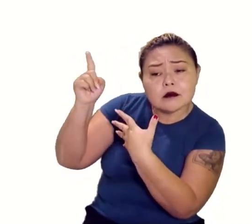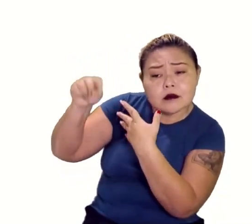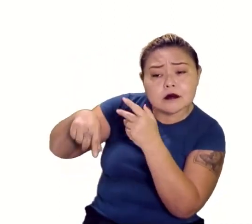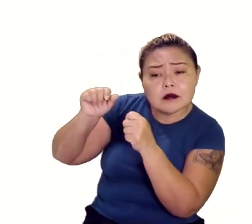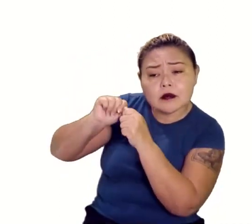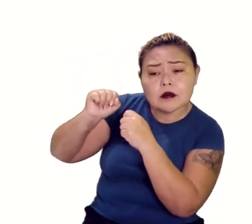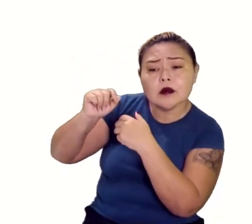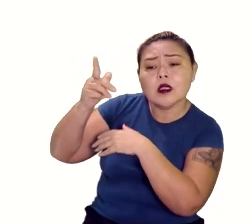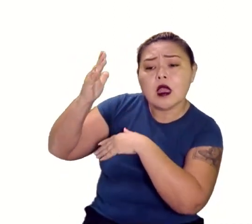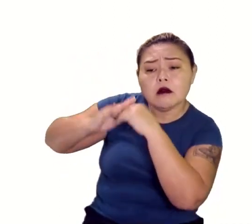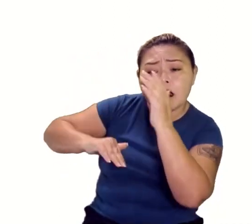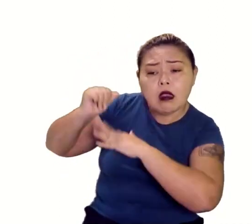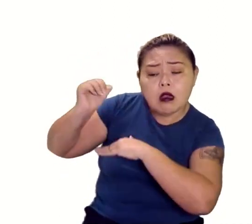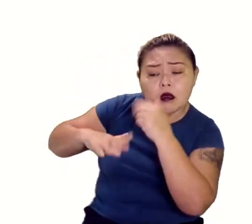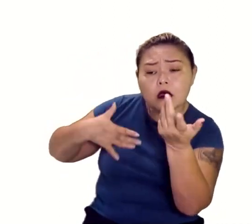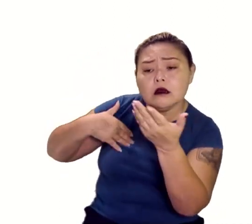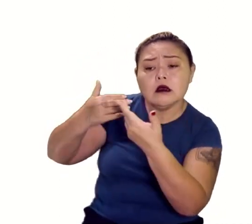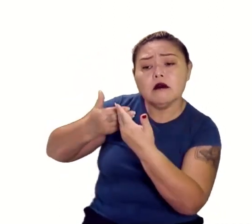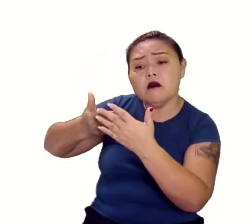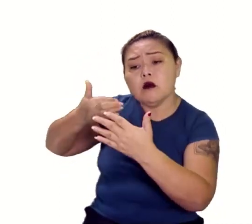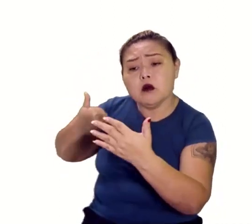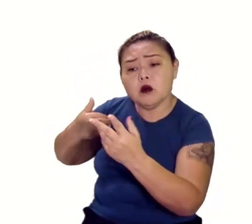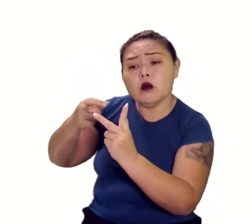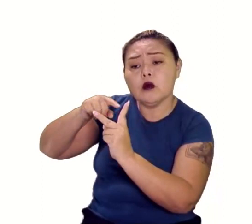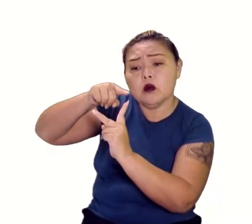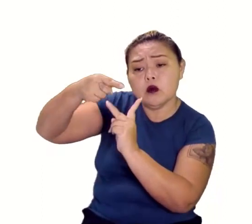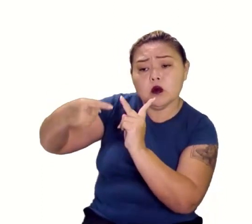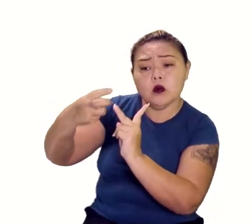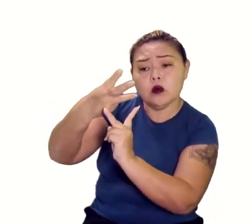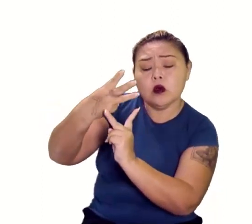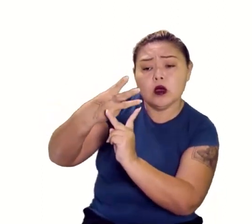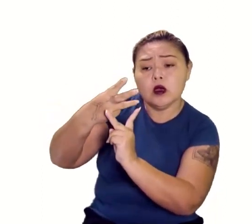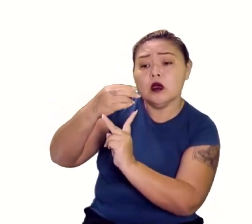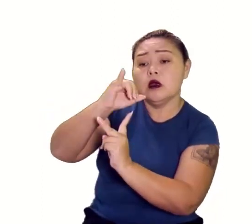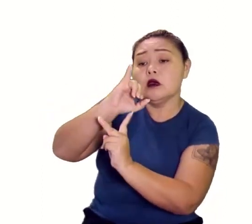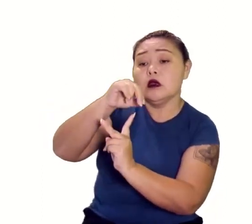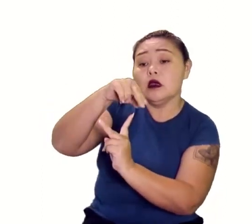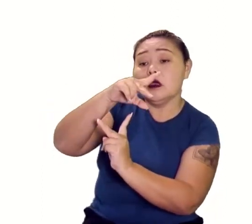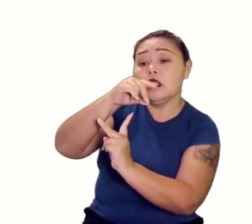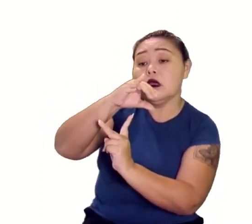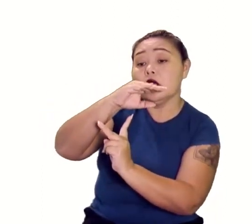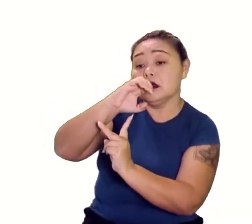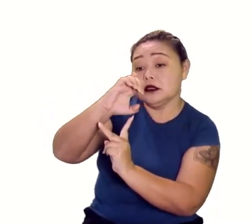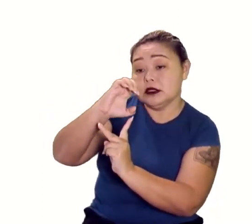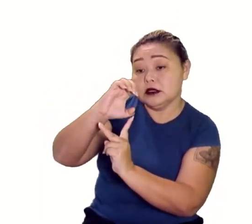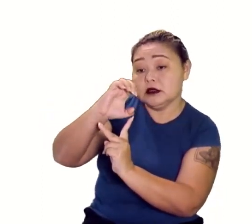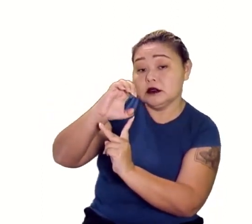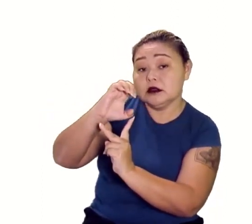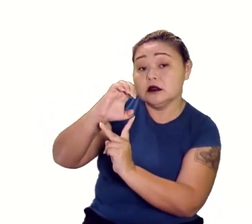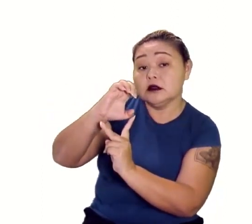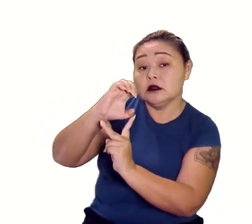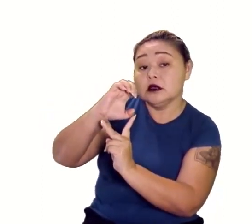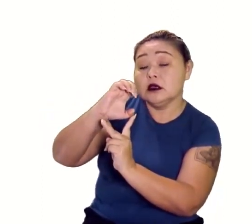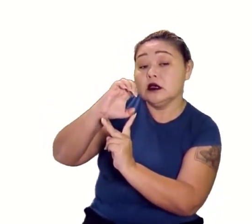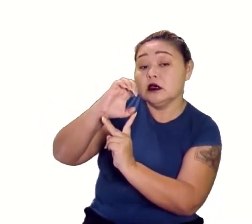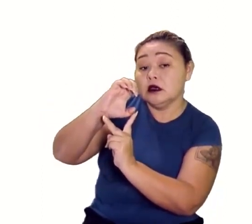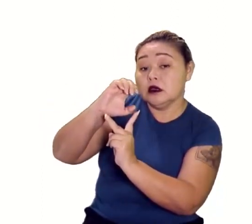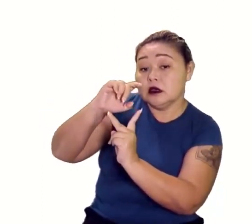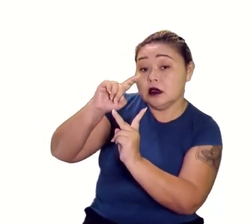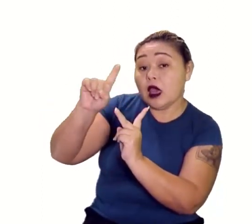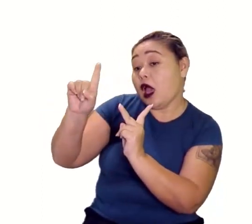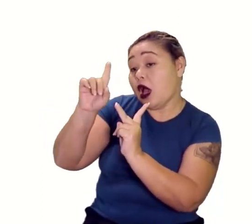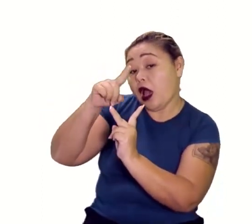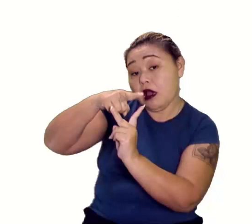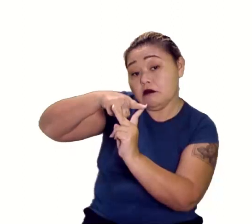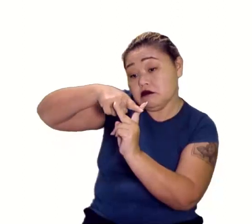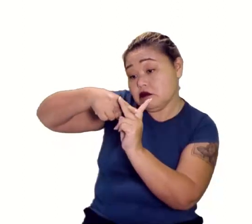não produziu muito e tal, que ficou de fora? Esse daí é o nosso índice do radical. Radical é o desenhinho,